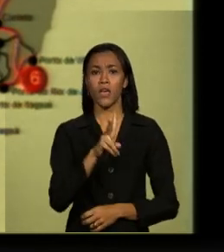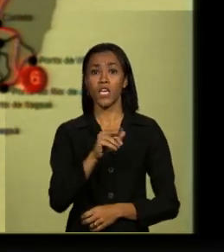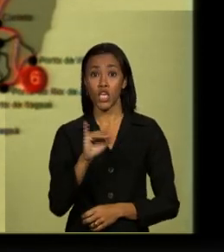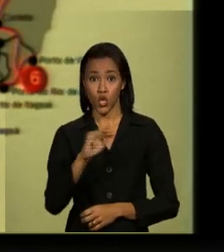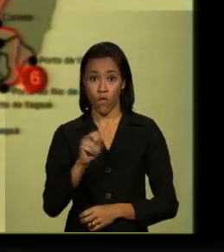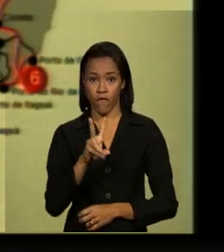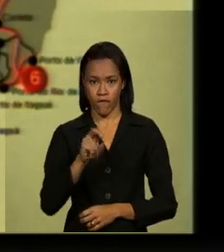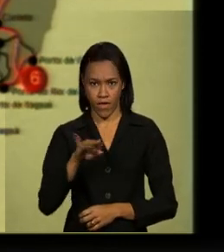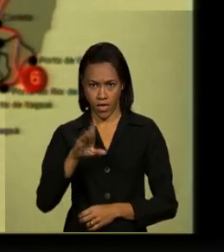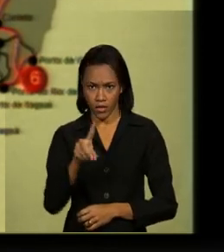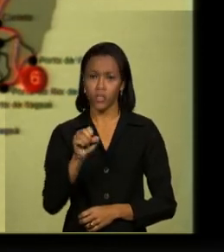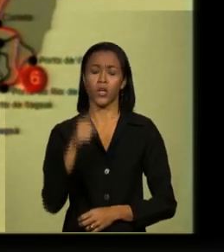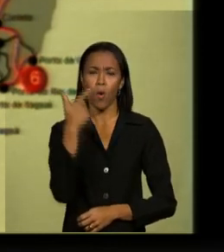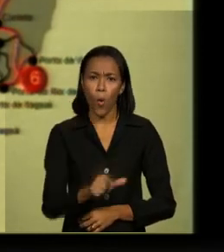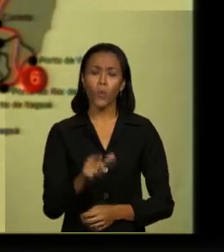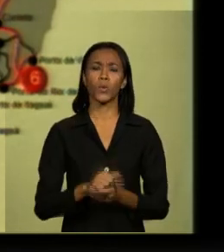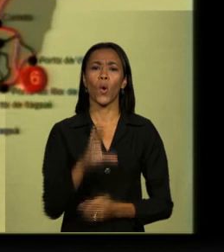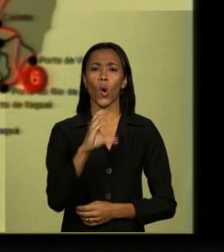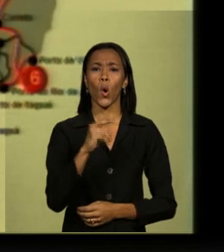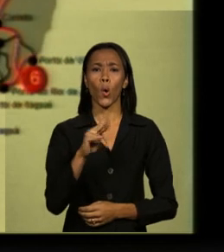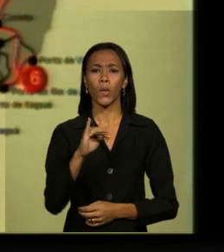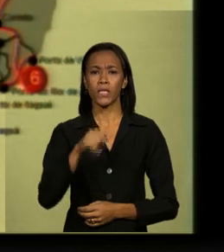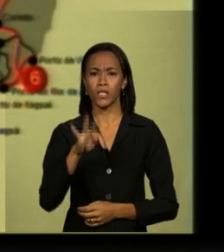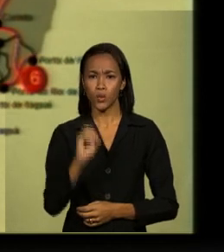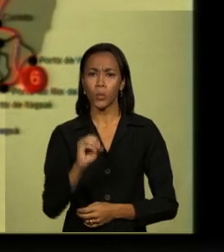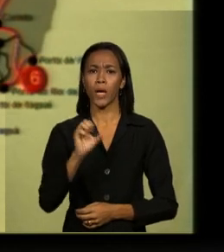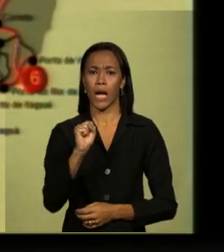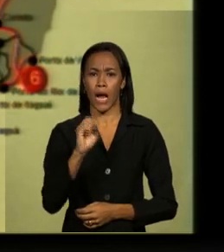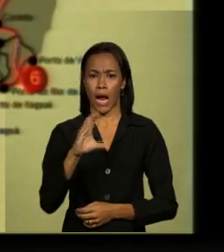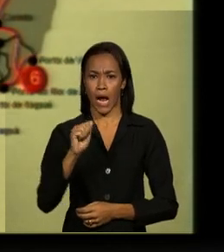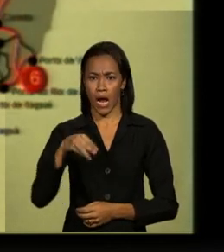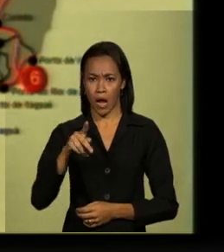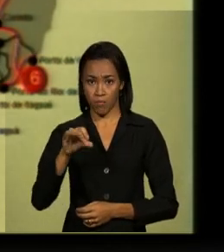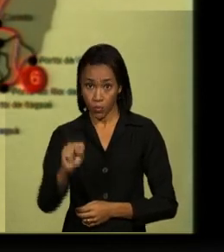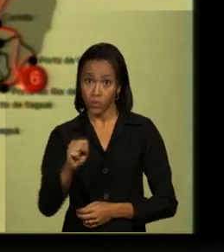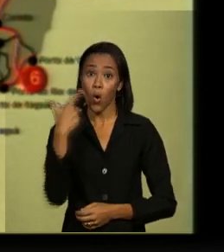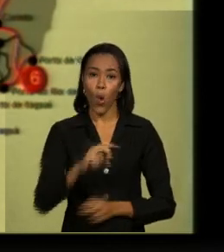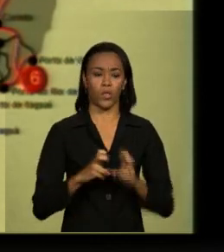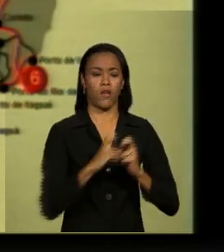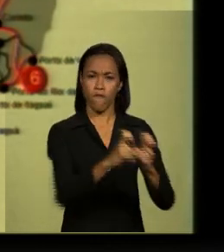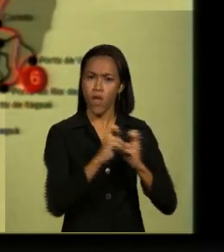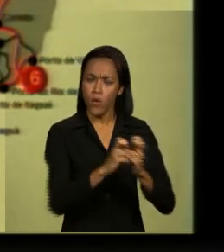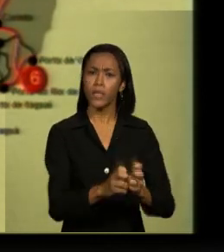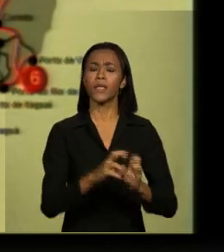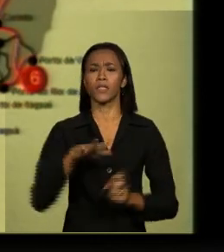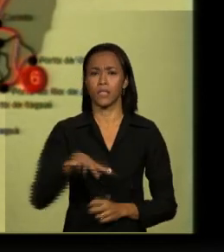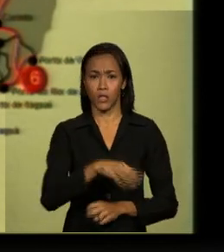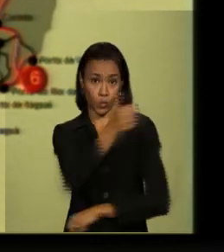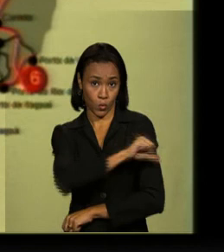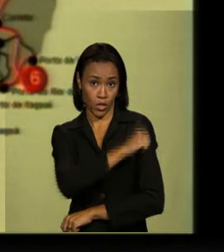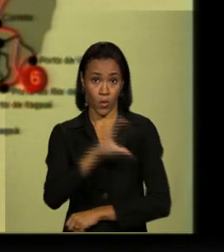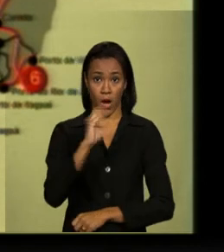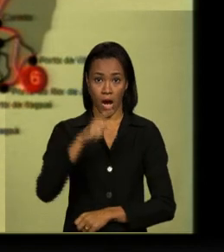A Ferrovia Uruaçu Corinto Campos A Ferrovia Rio de Janeiro campus